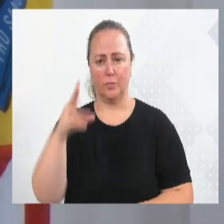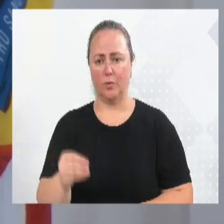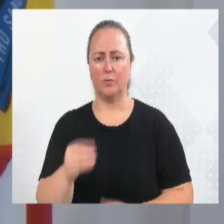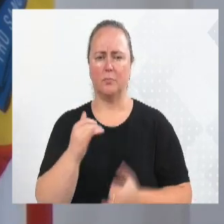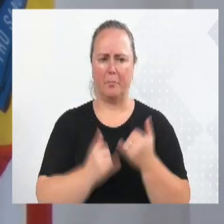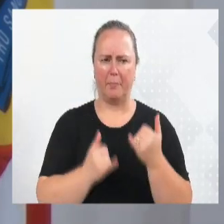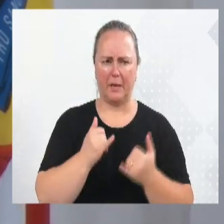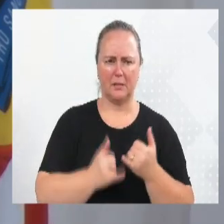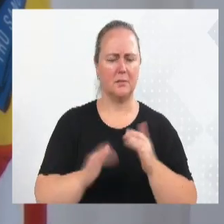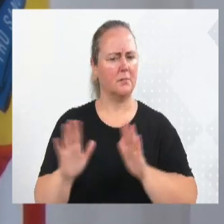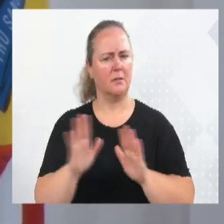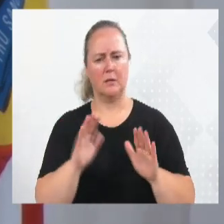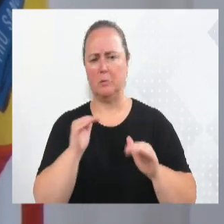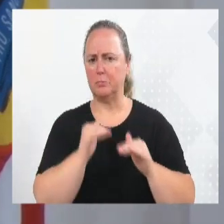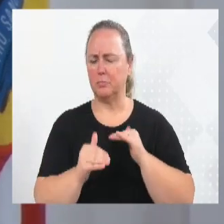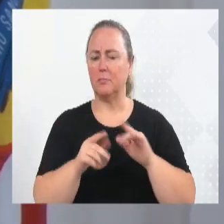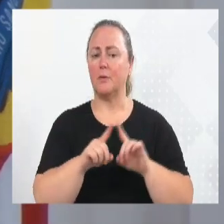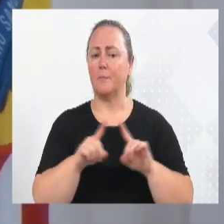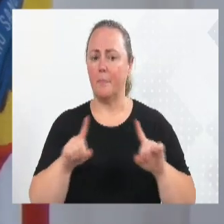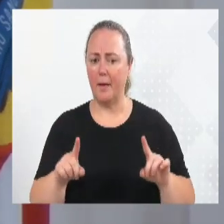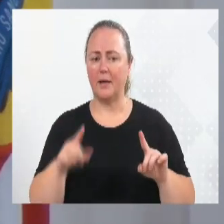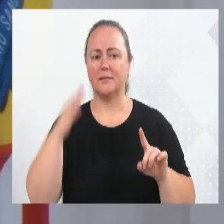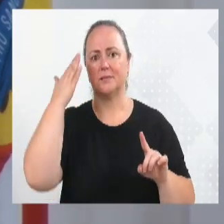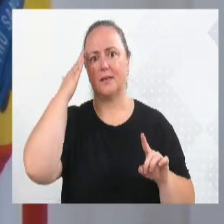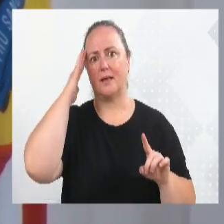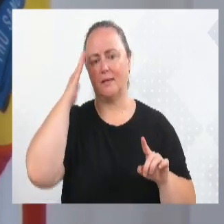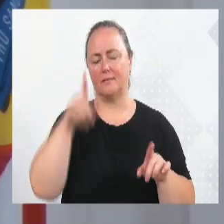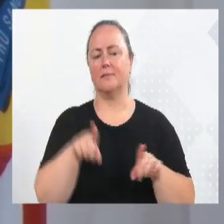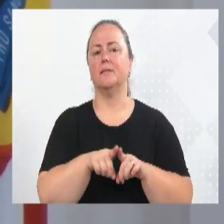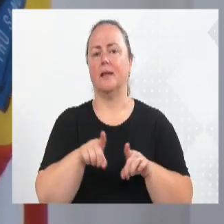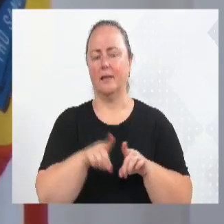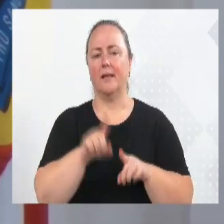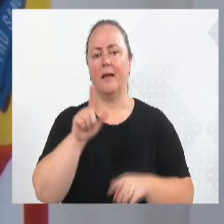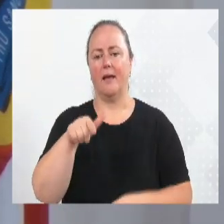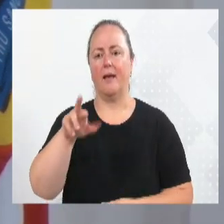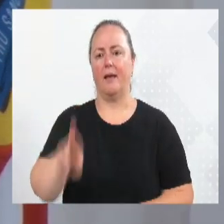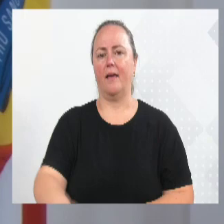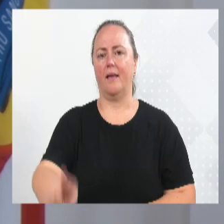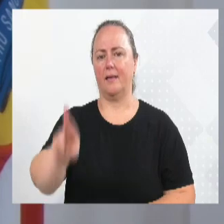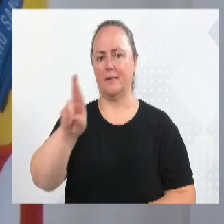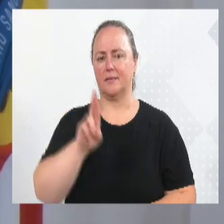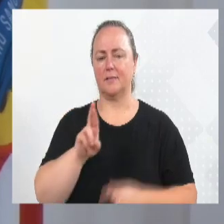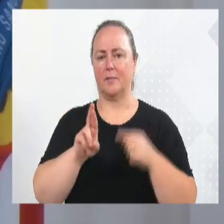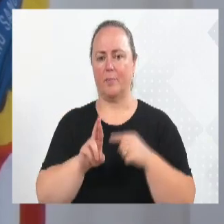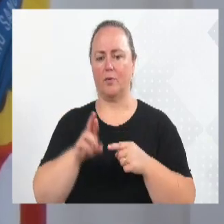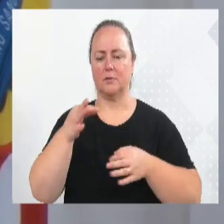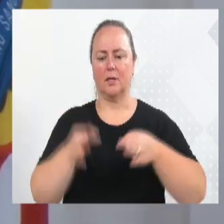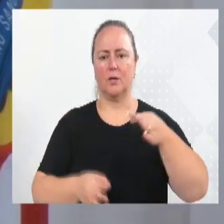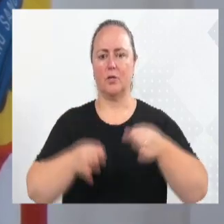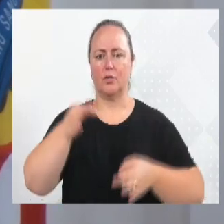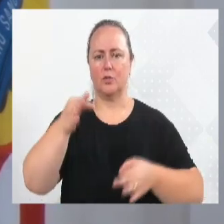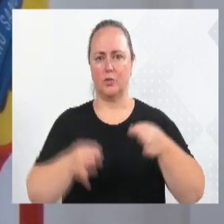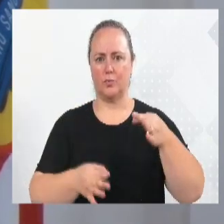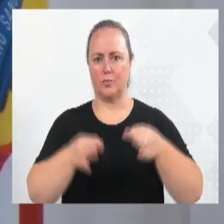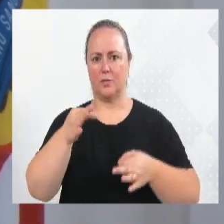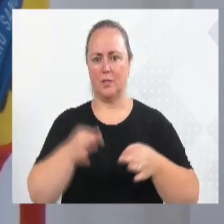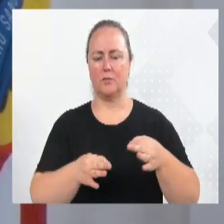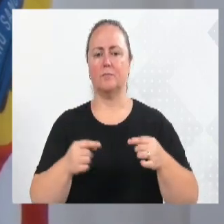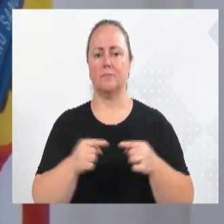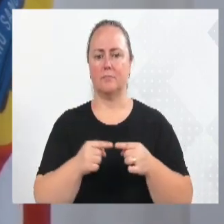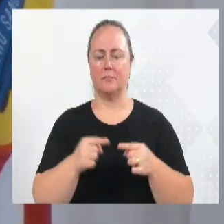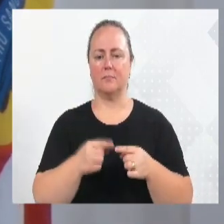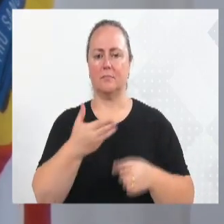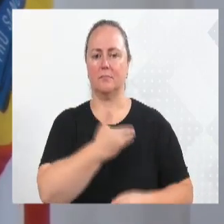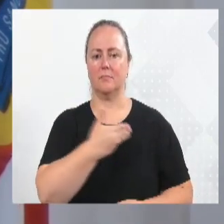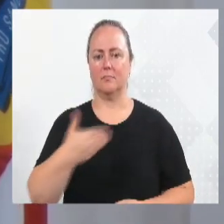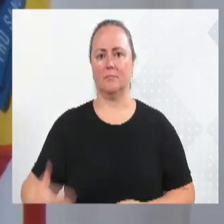parecido ou concordamos mas a gente tem que entender também que é resultado né de uma lógica jurídica que é decorrente também de